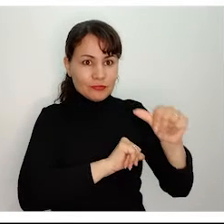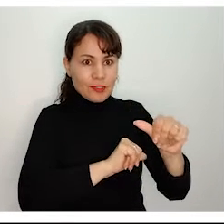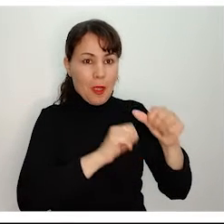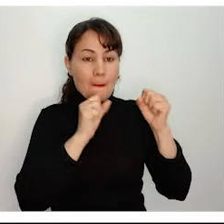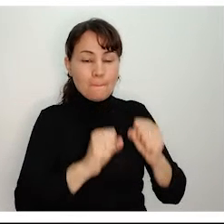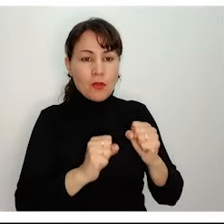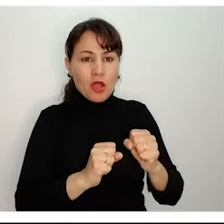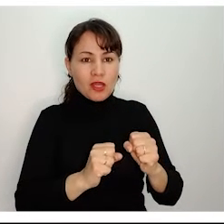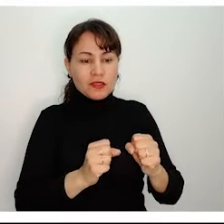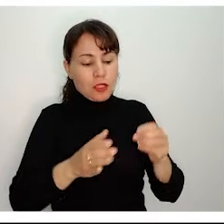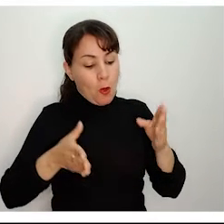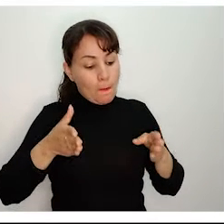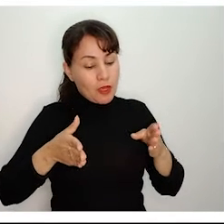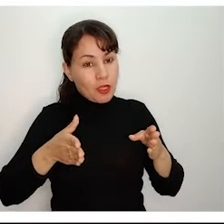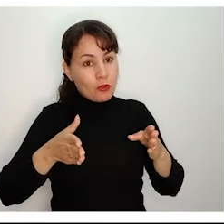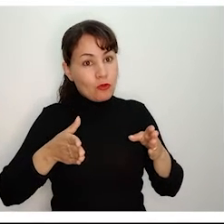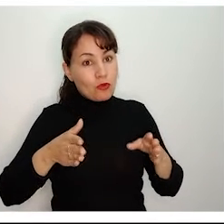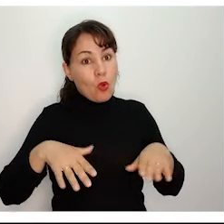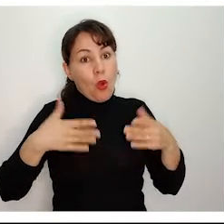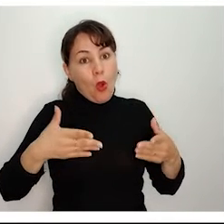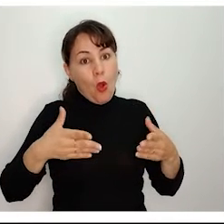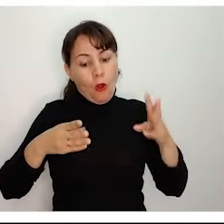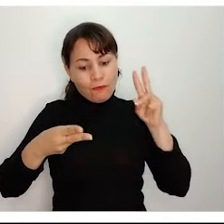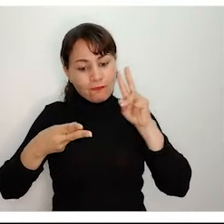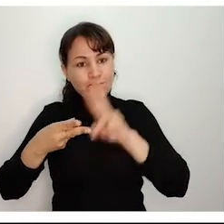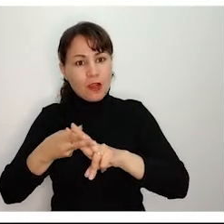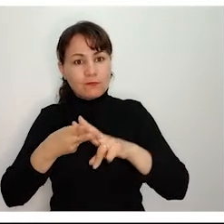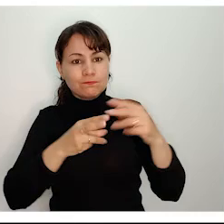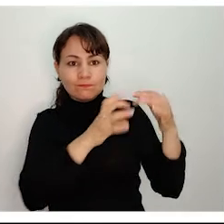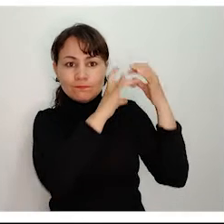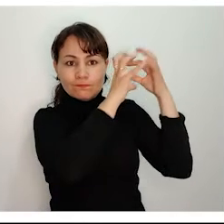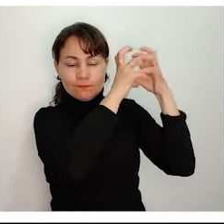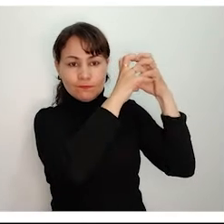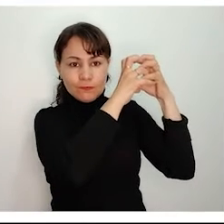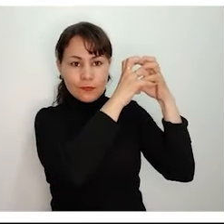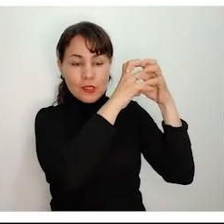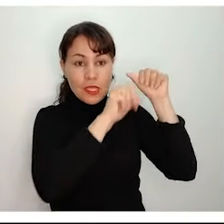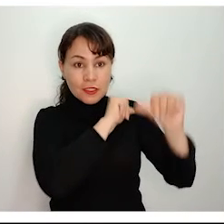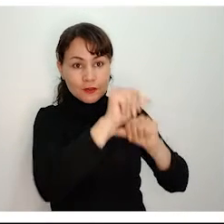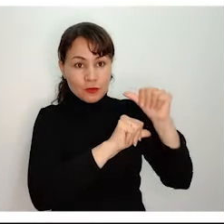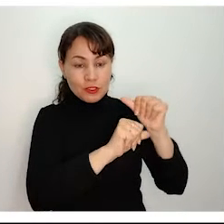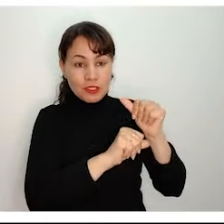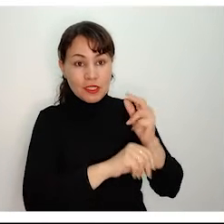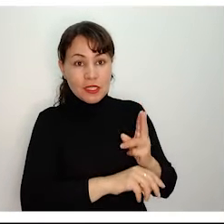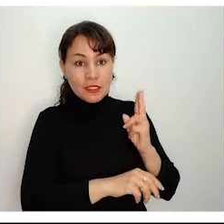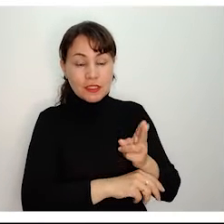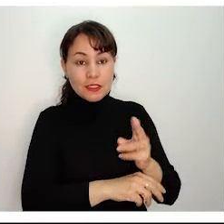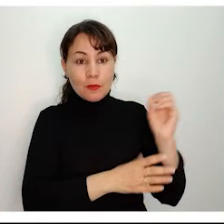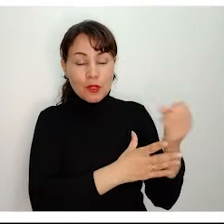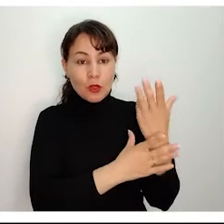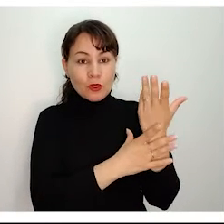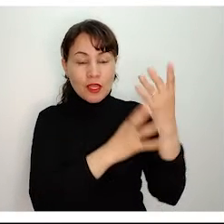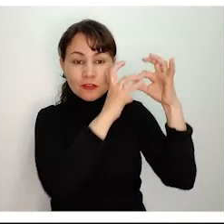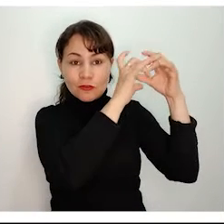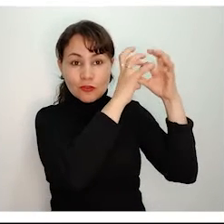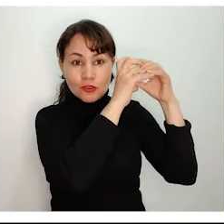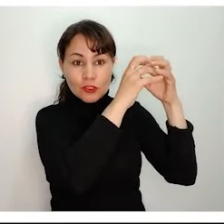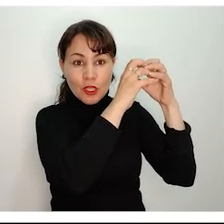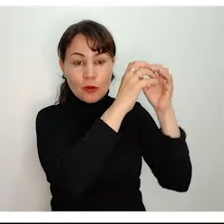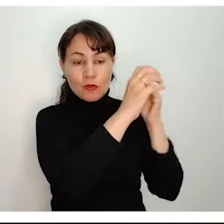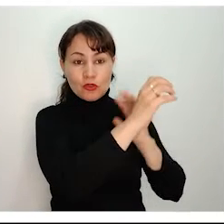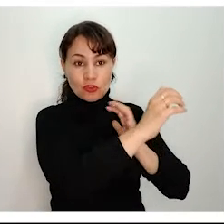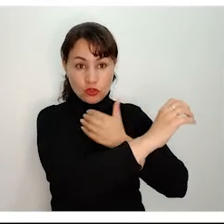Essas mudanças podem ser temporárias ou podem ser permanentes. E essas mudanças vêm sempre que os